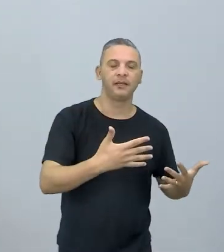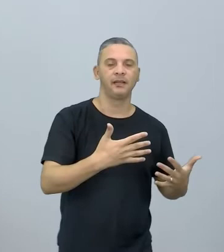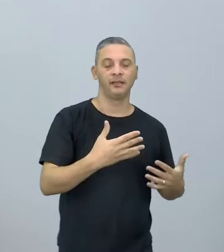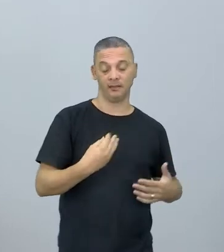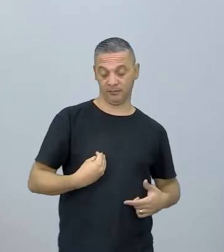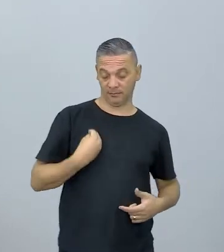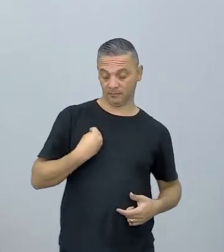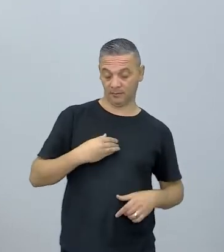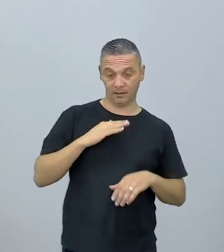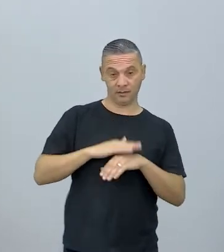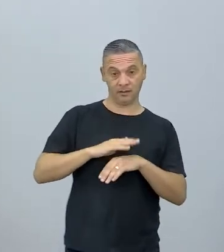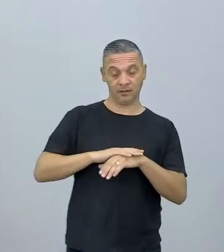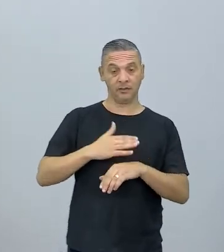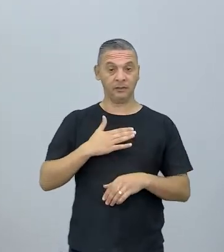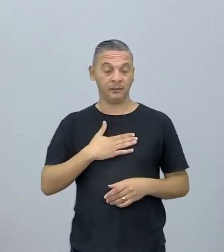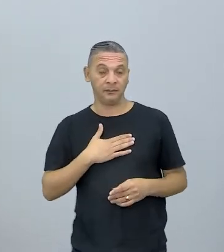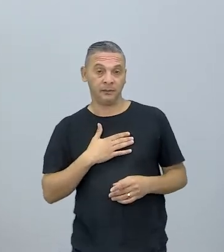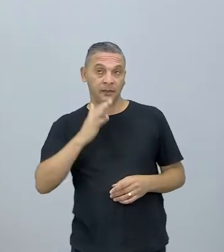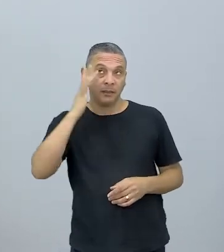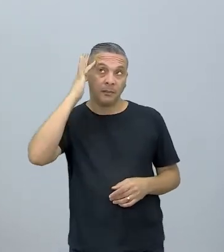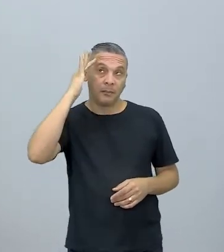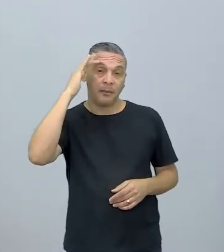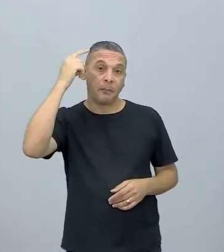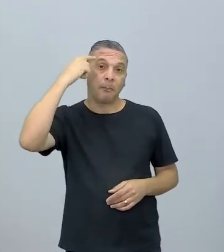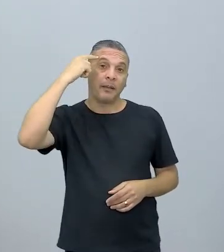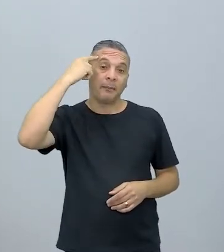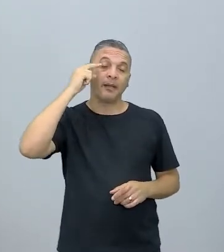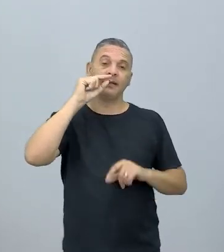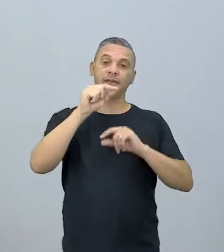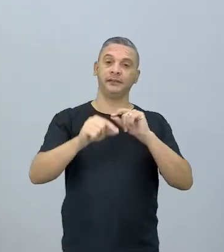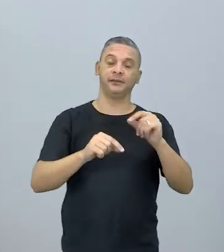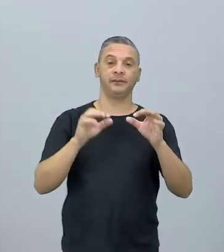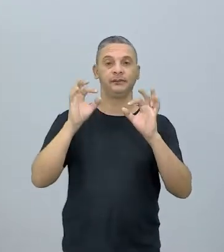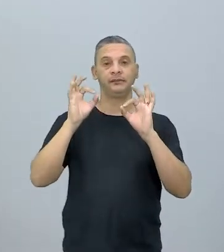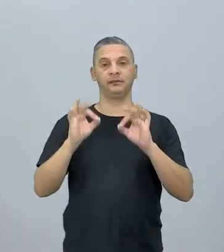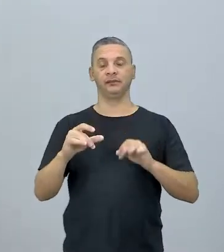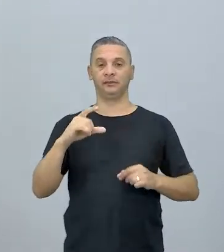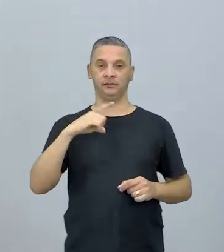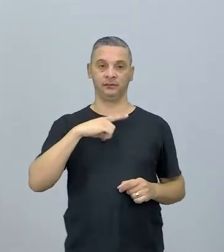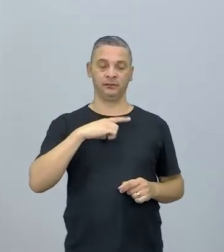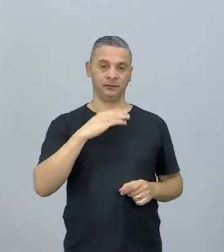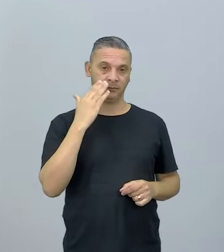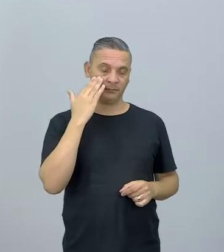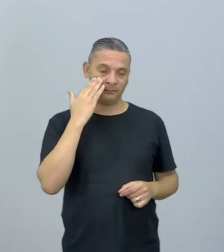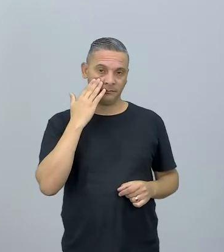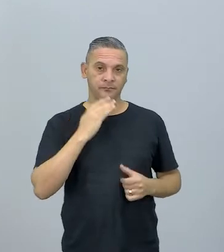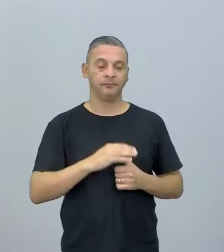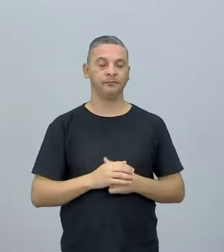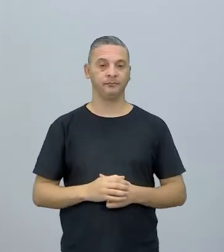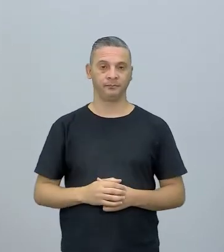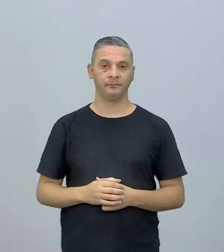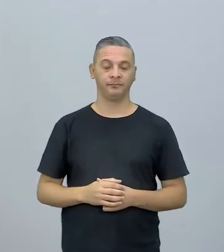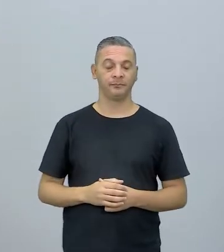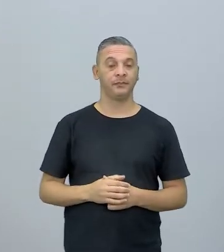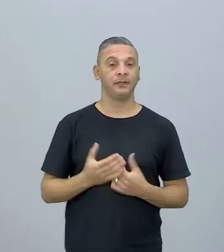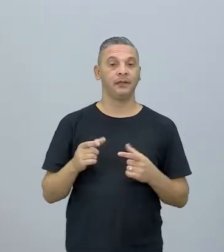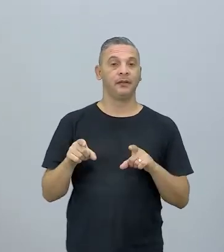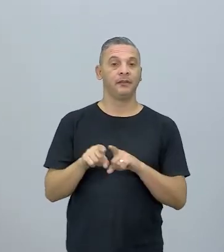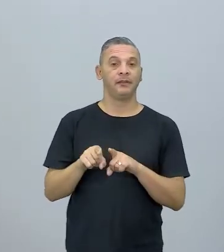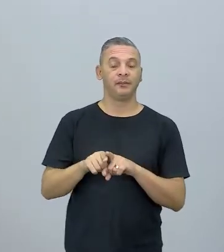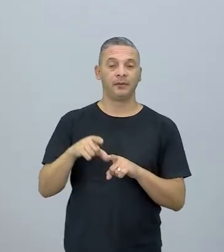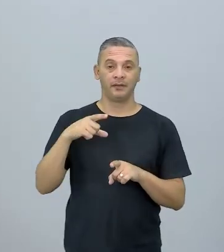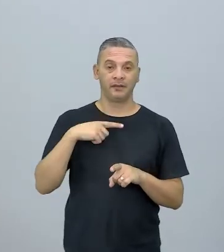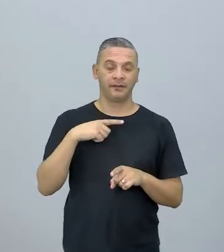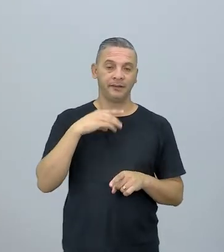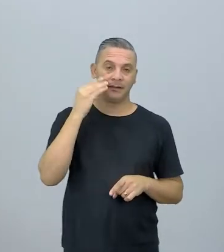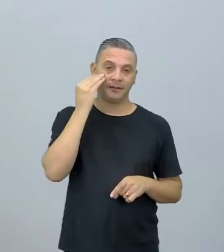sua vida, sobre o seu pensamento, essas suas certezas, de onde que elas tiraram essas ideias todas, né? E também faziam testes